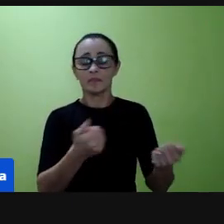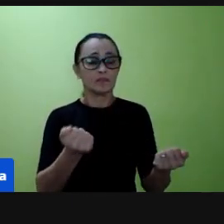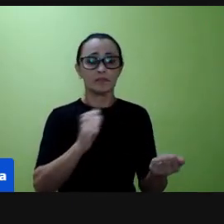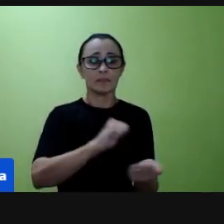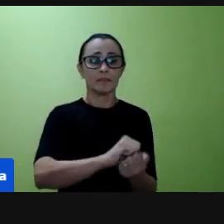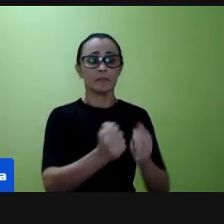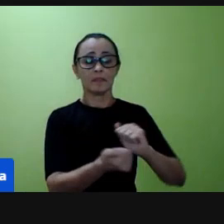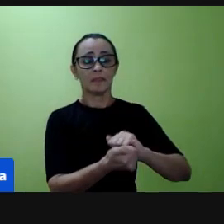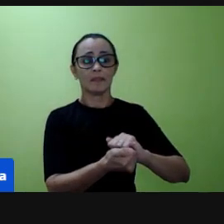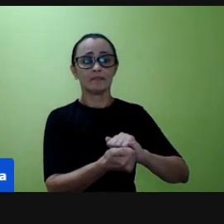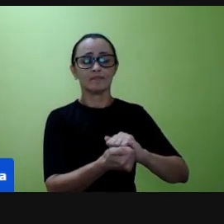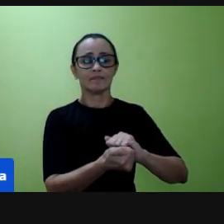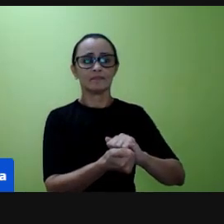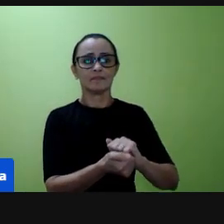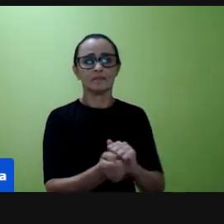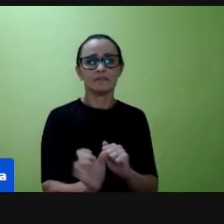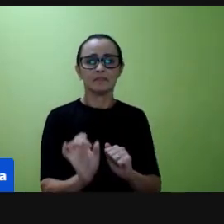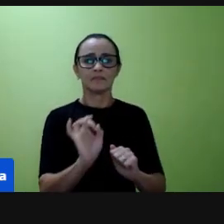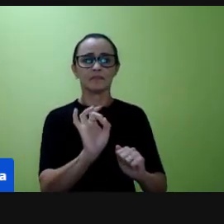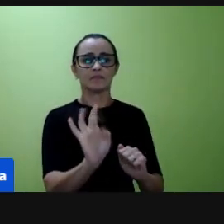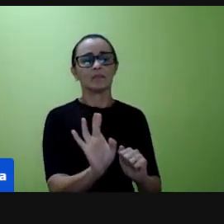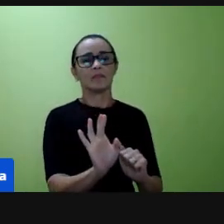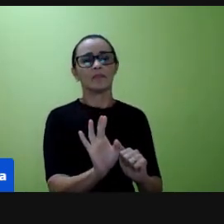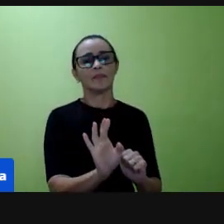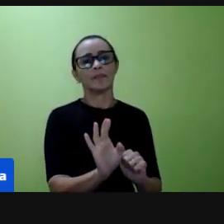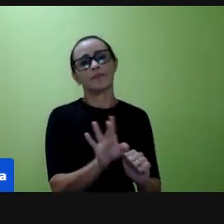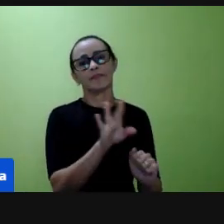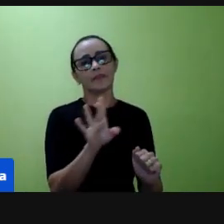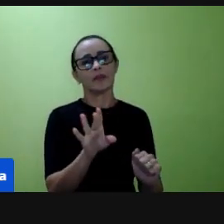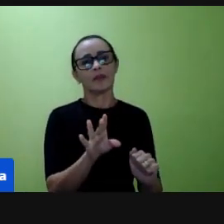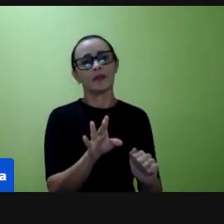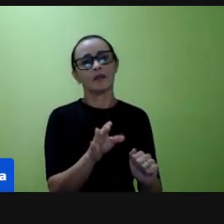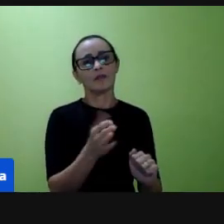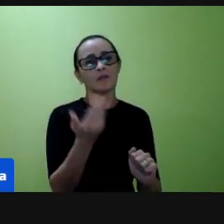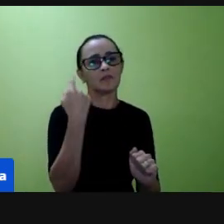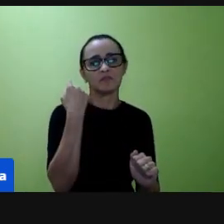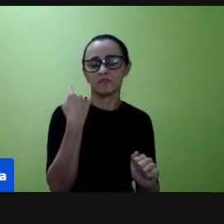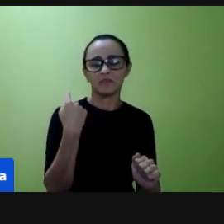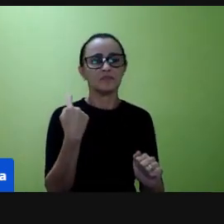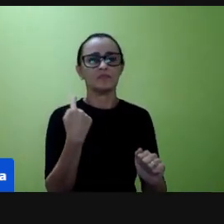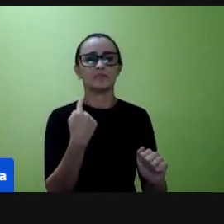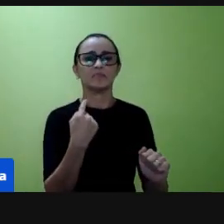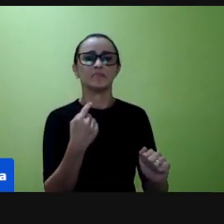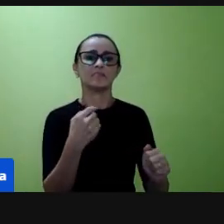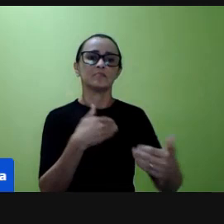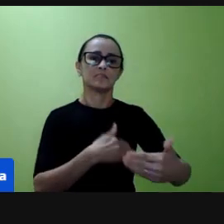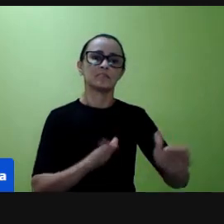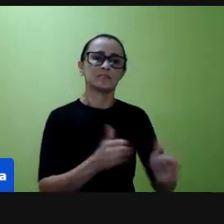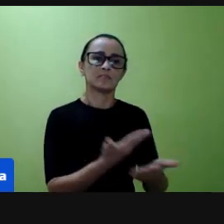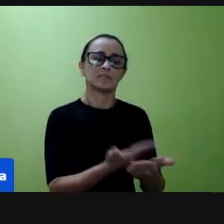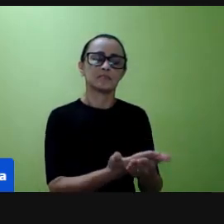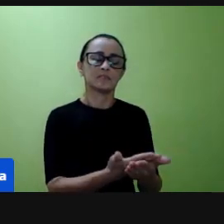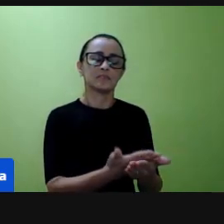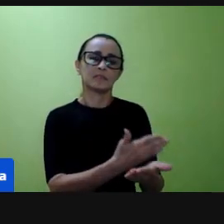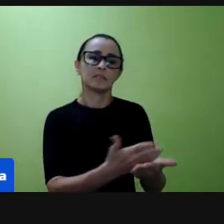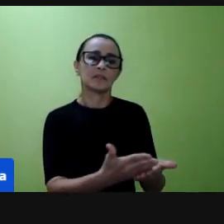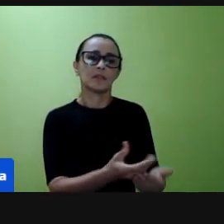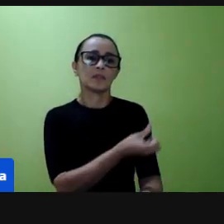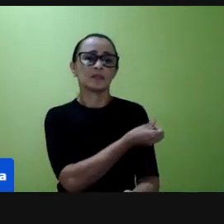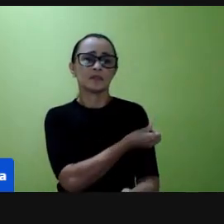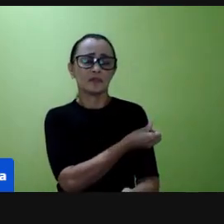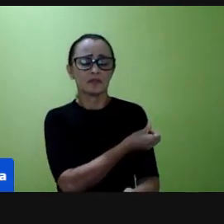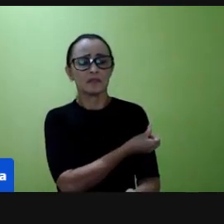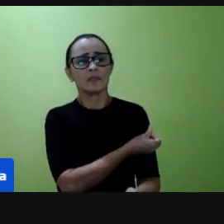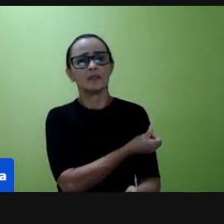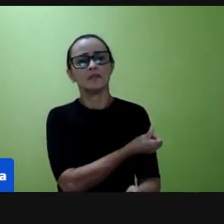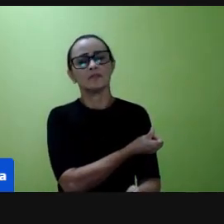por exemplo, dentro da escola. A nossa aula começa, a minha aula de história começa no 6º ano C, na quarta-feira,